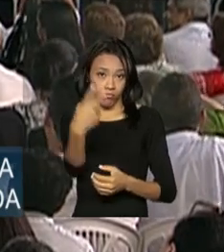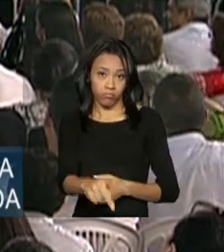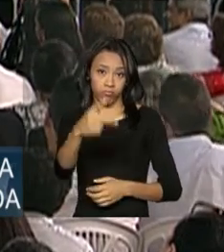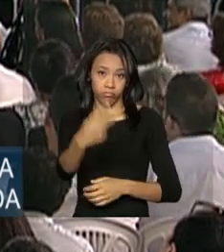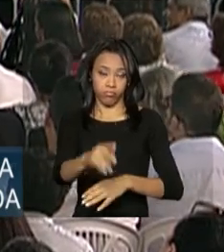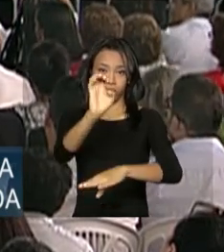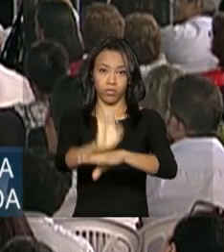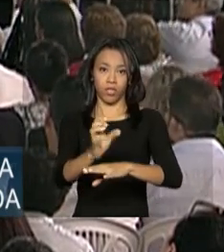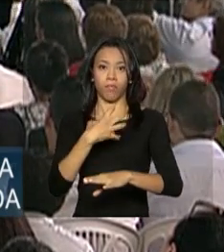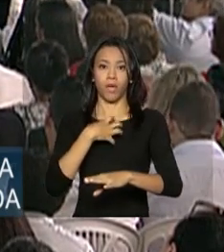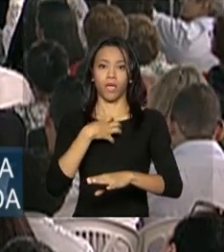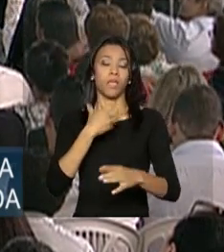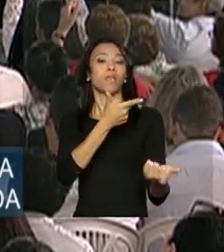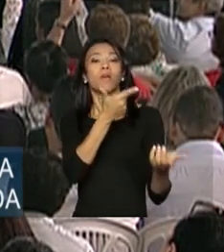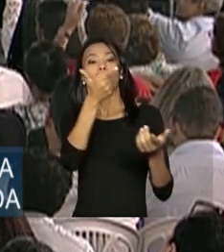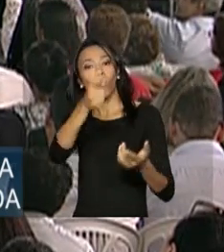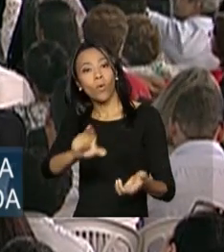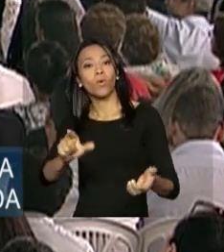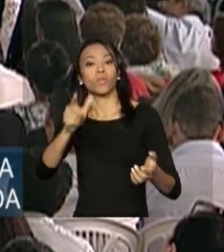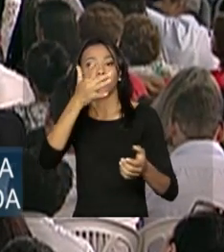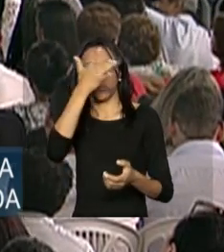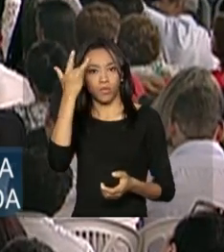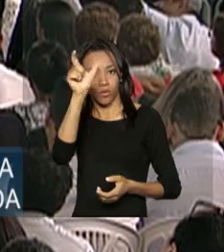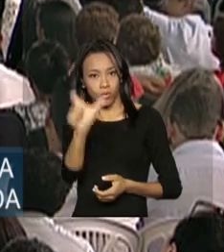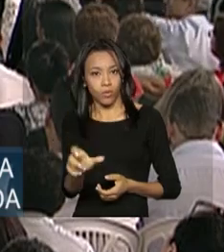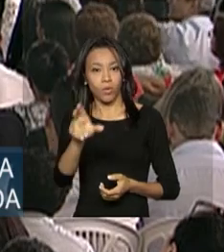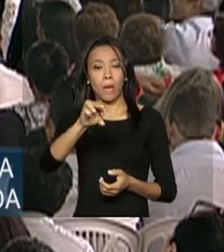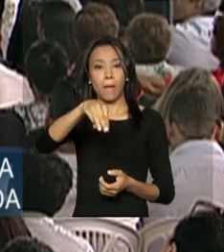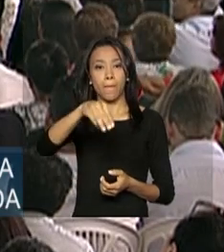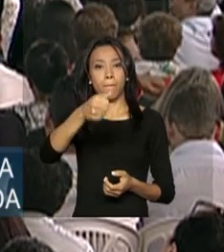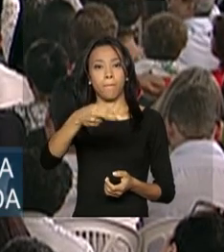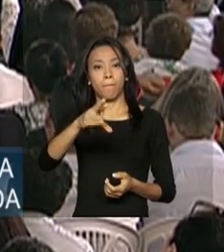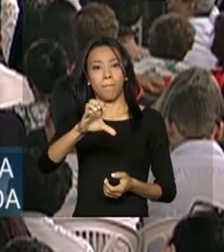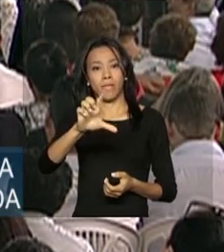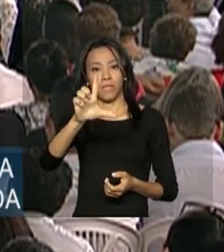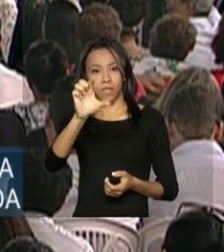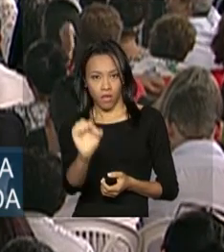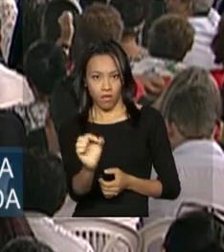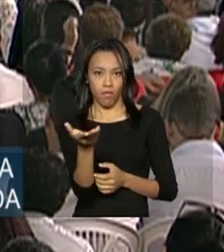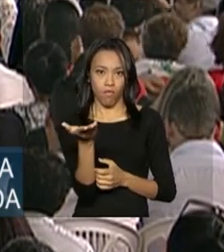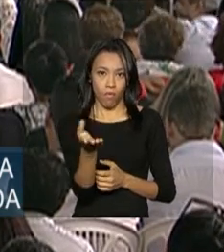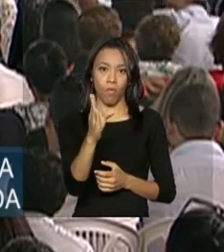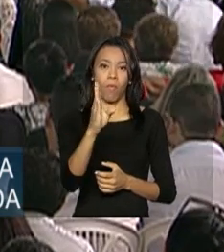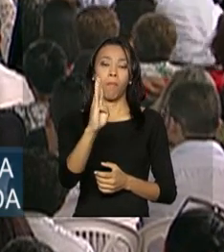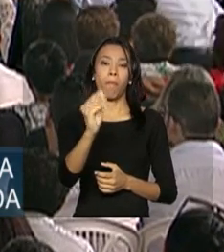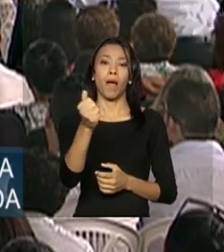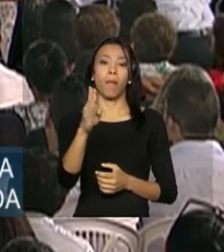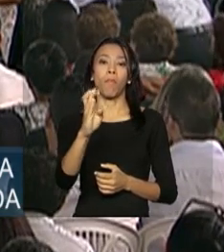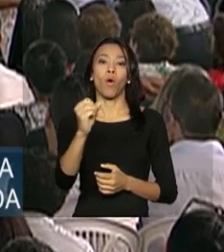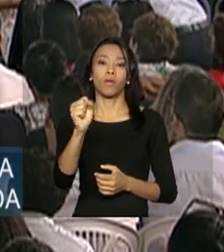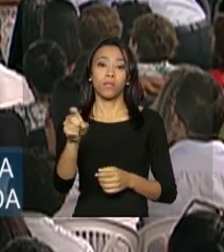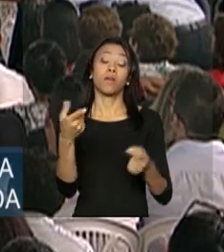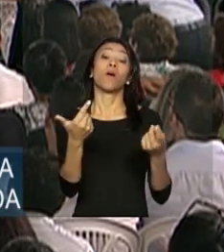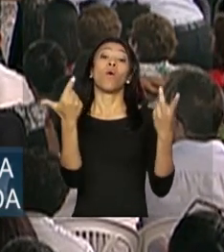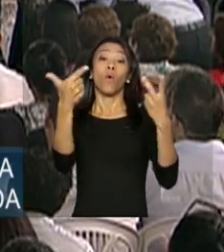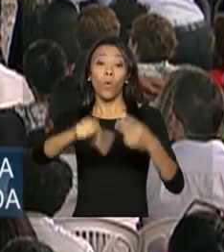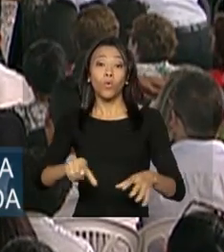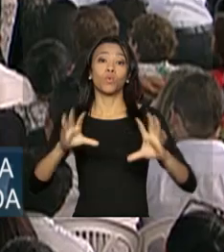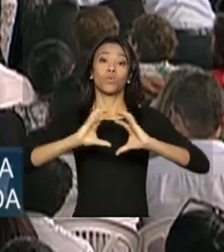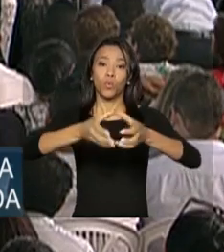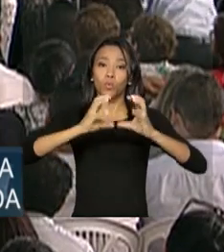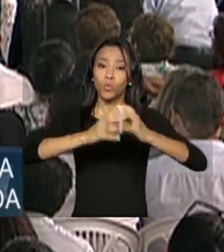Da Frente de Moradia Popular da Bahia, o Marcelo José Barbosa. Do Movimento Sem Teto